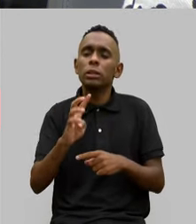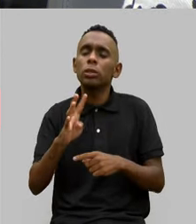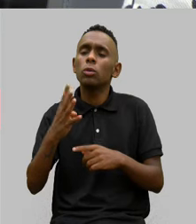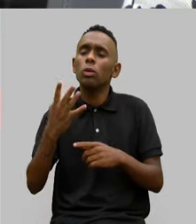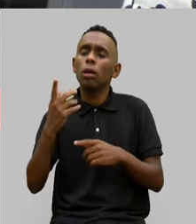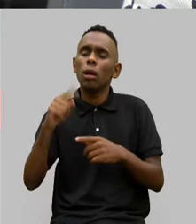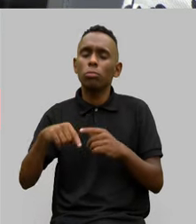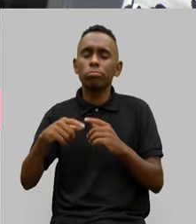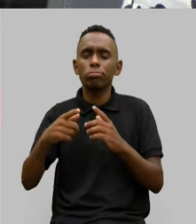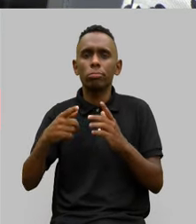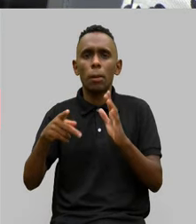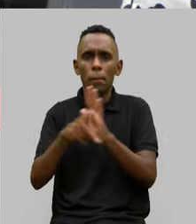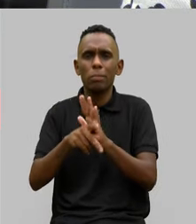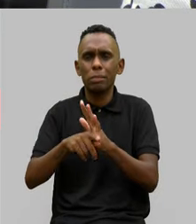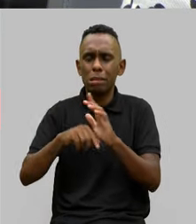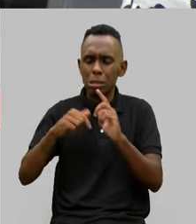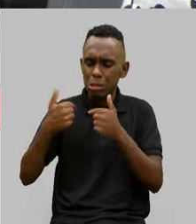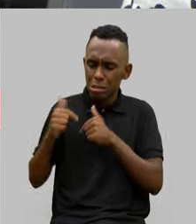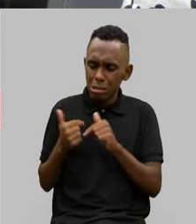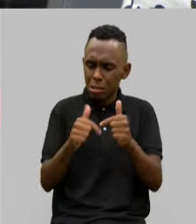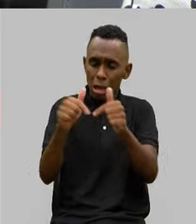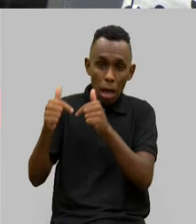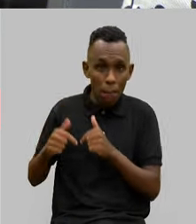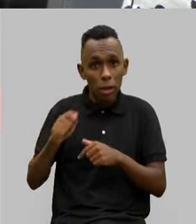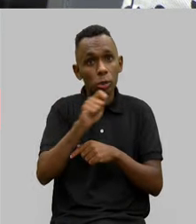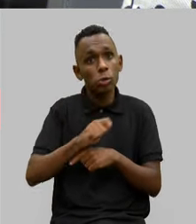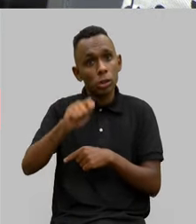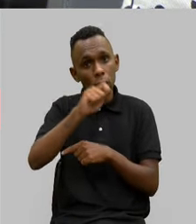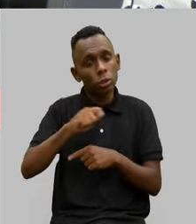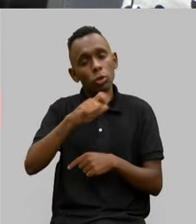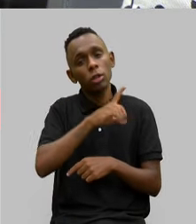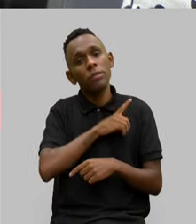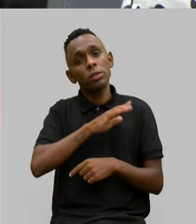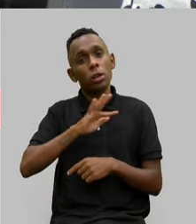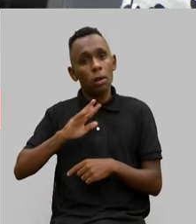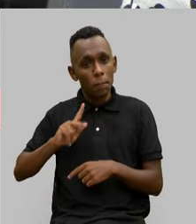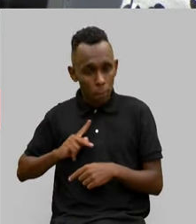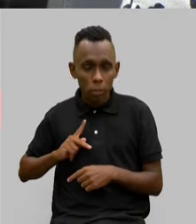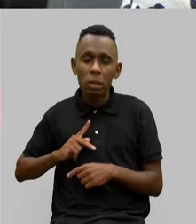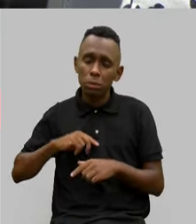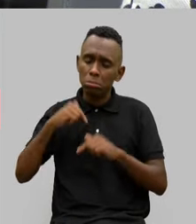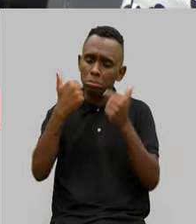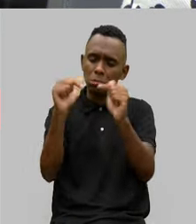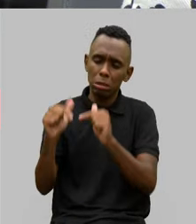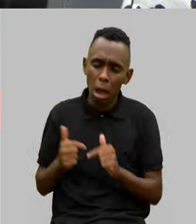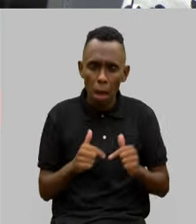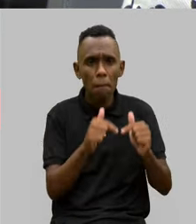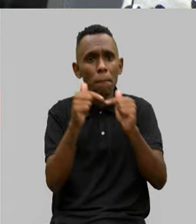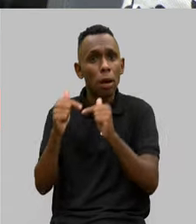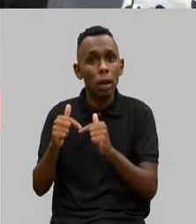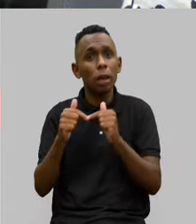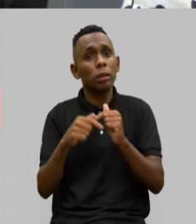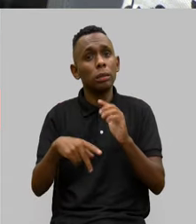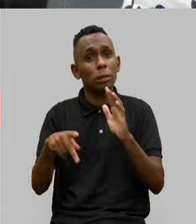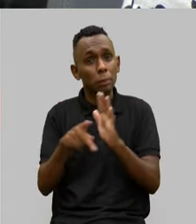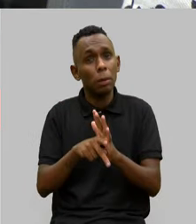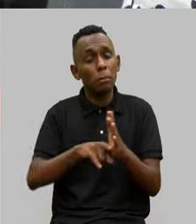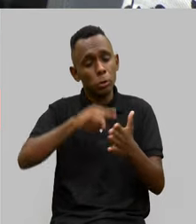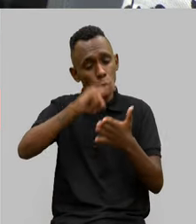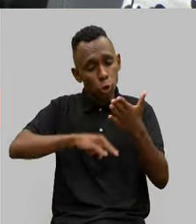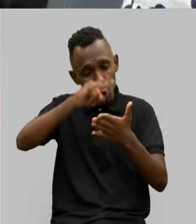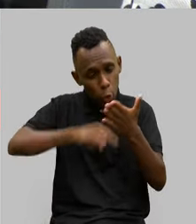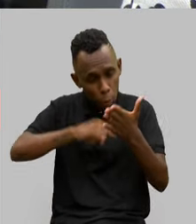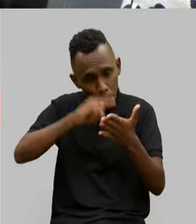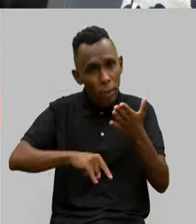trabalhar arduamente pela Associação Nacional dos Defensores e defensoras públicas emitindo nota técnica e